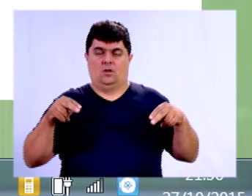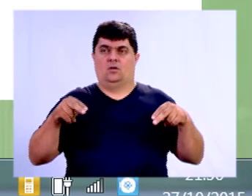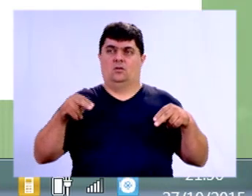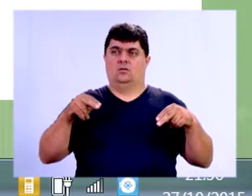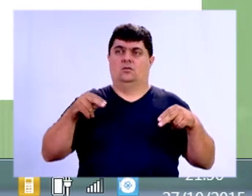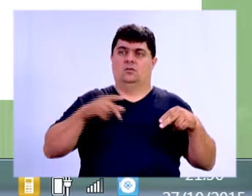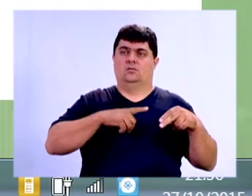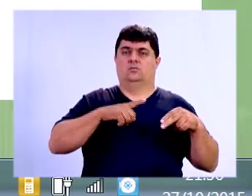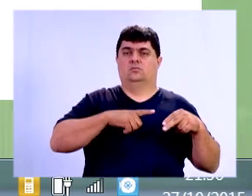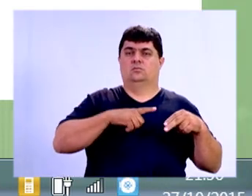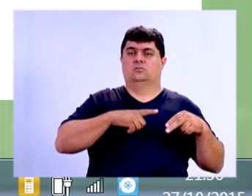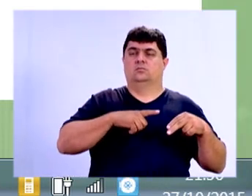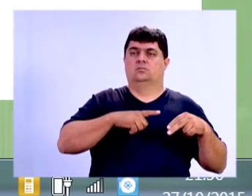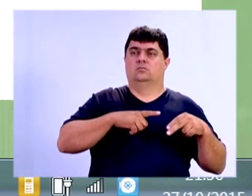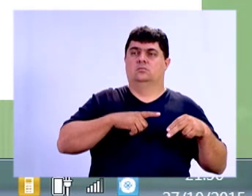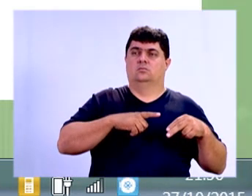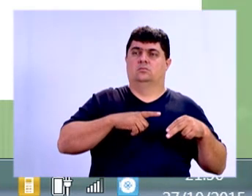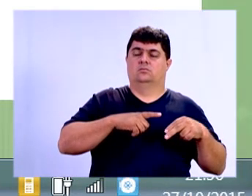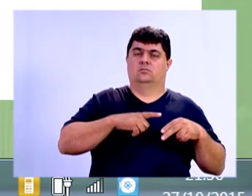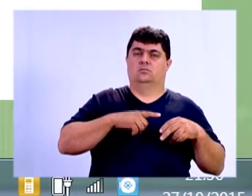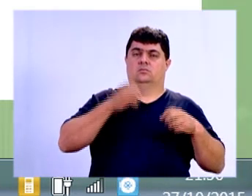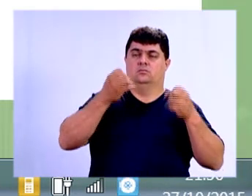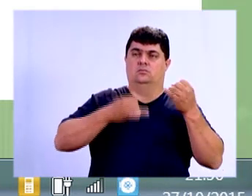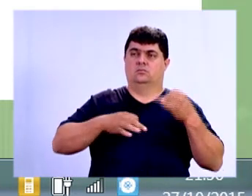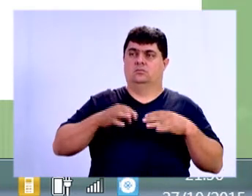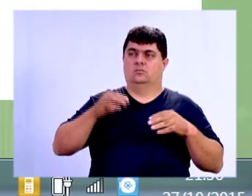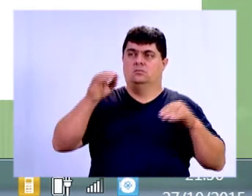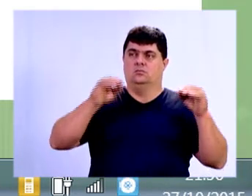teria aqui essa classe intermediária definida aqui,